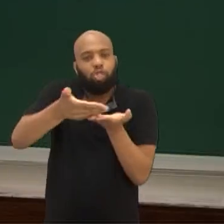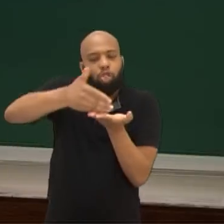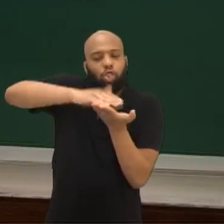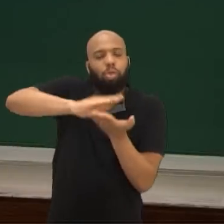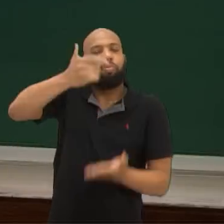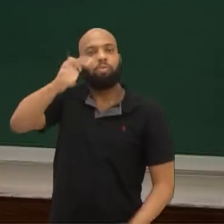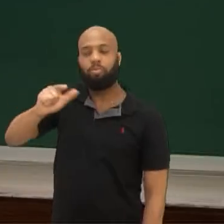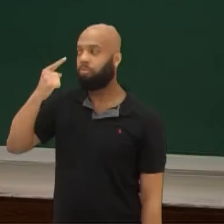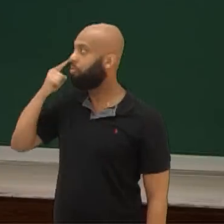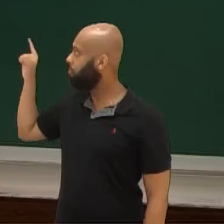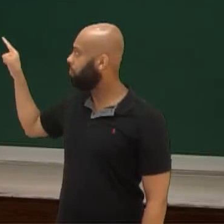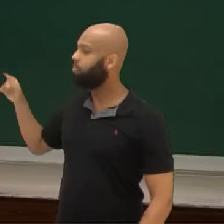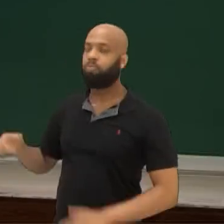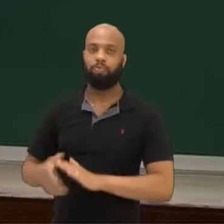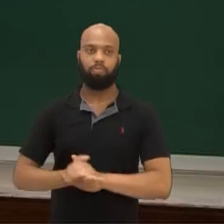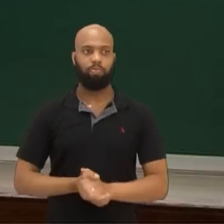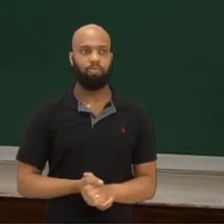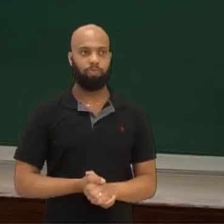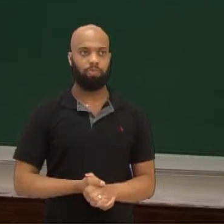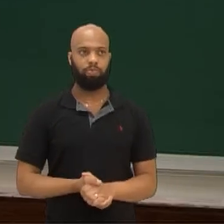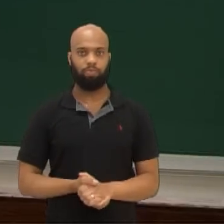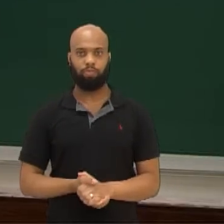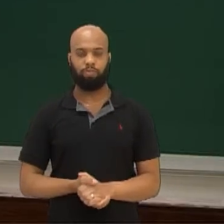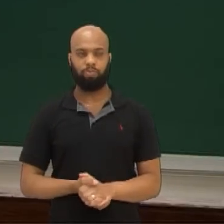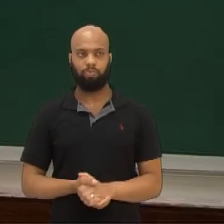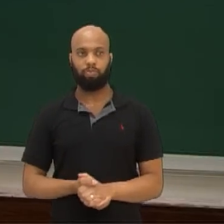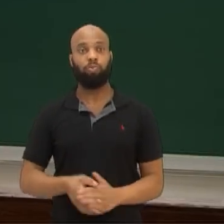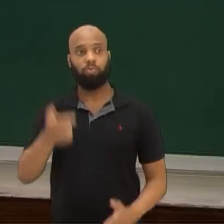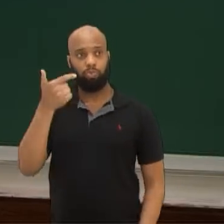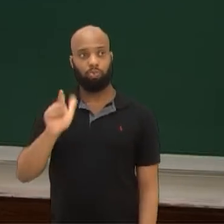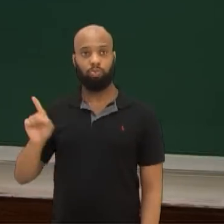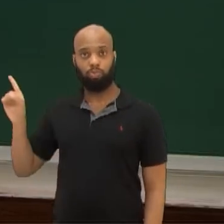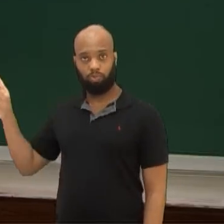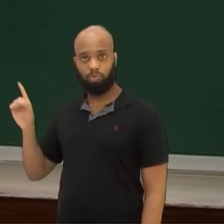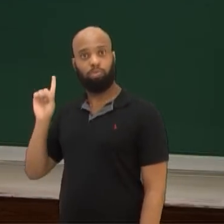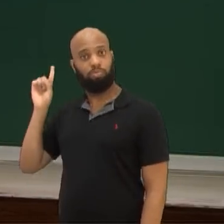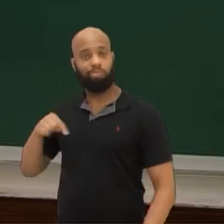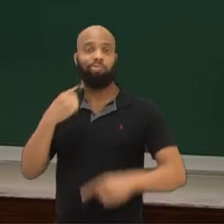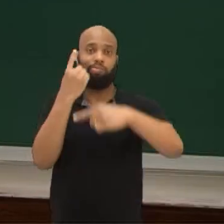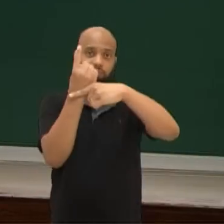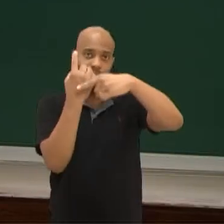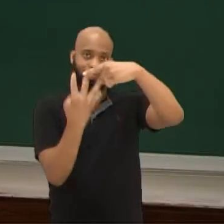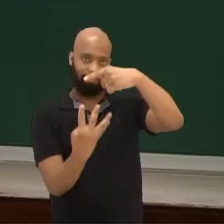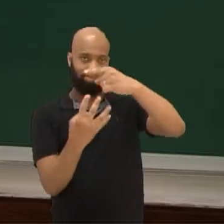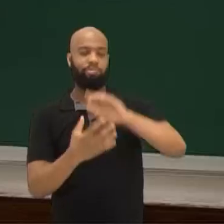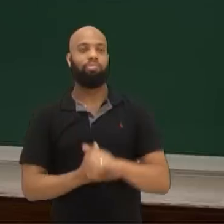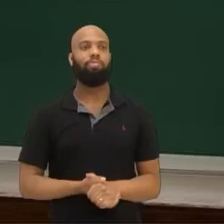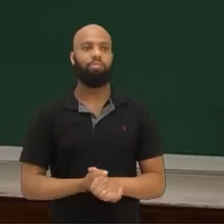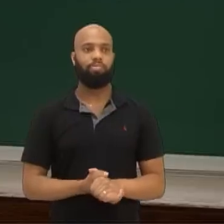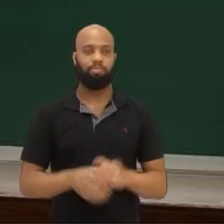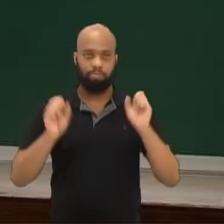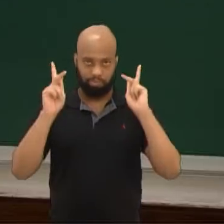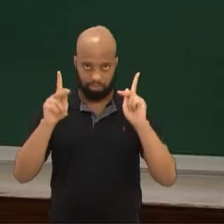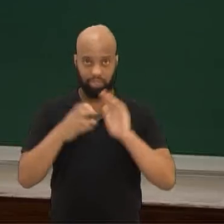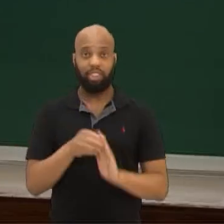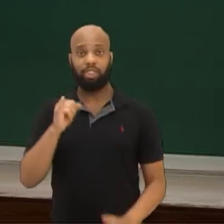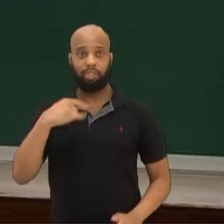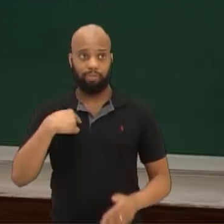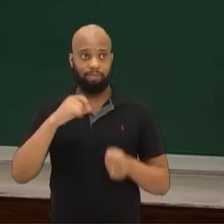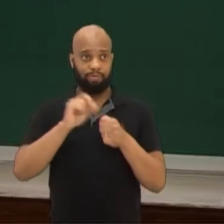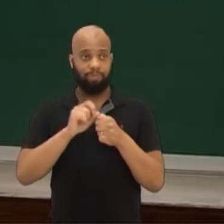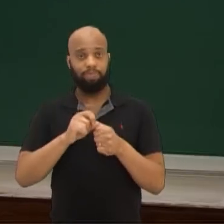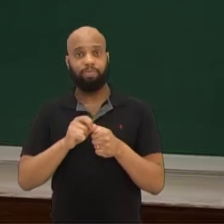novamente ao meio, certo? Dobrei novamente e achei o quê? 1/4 da volta, certo? Se eu